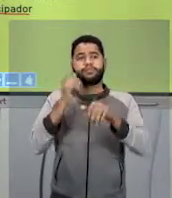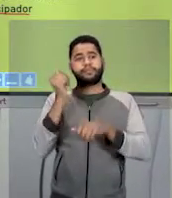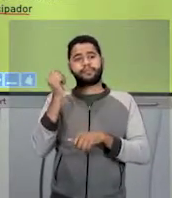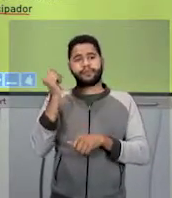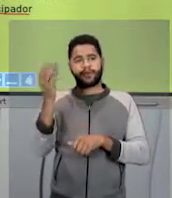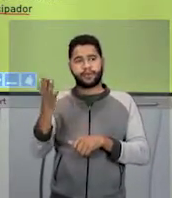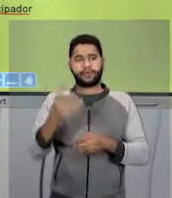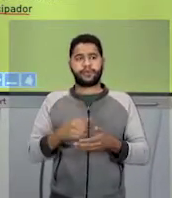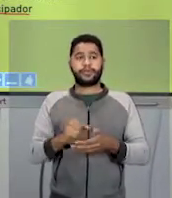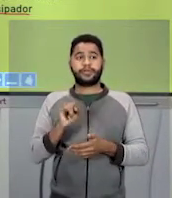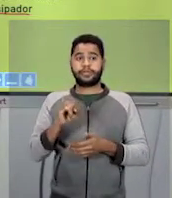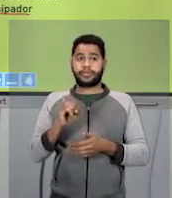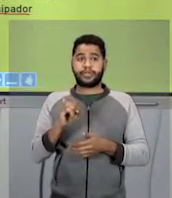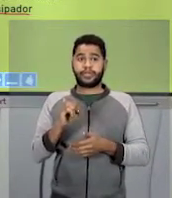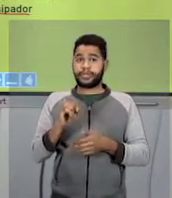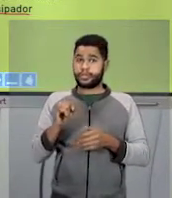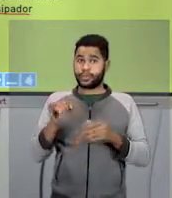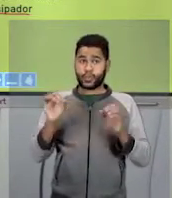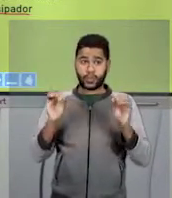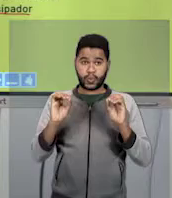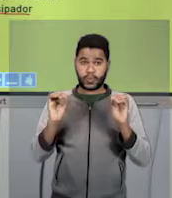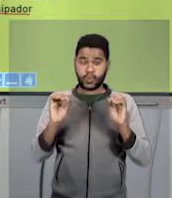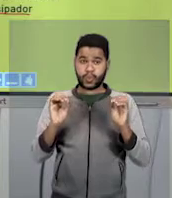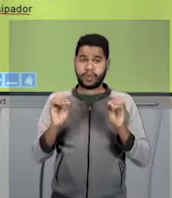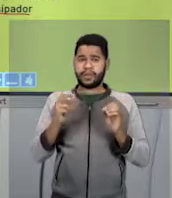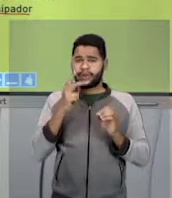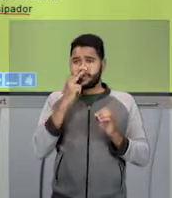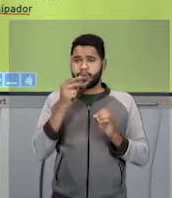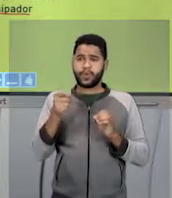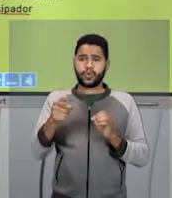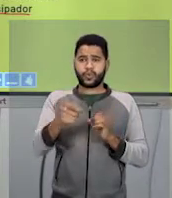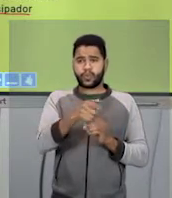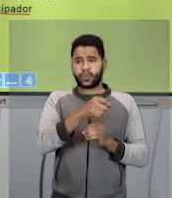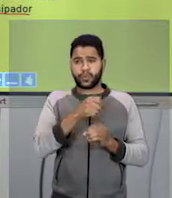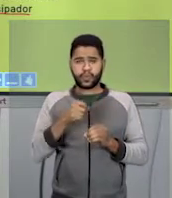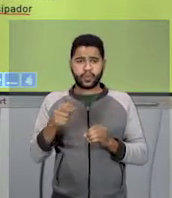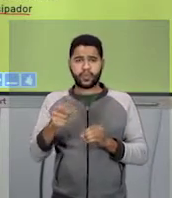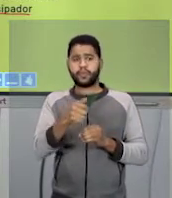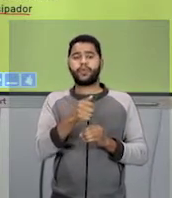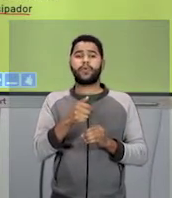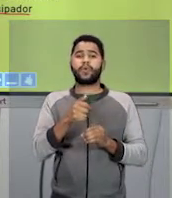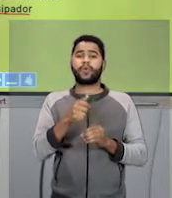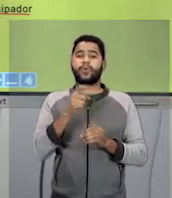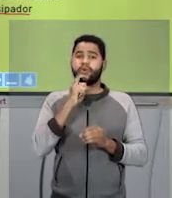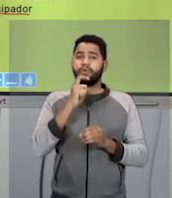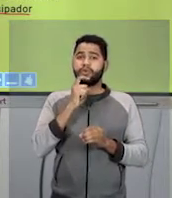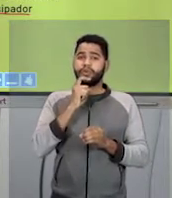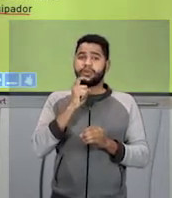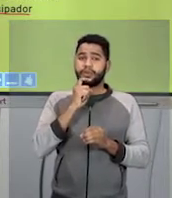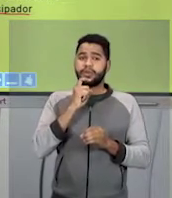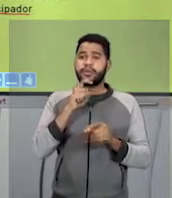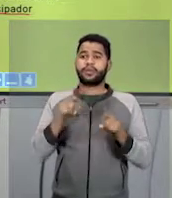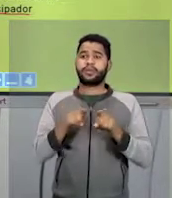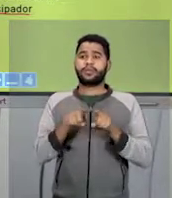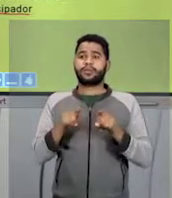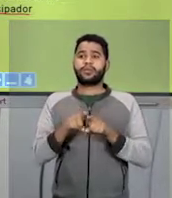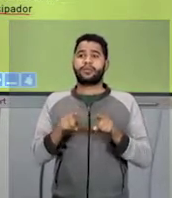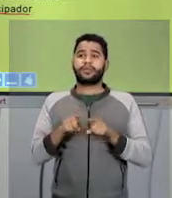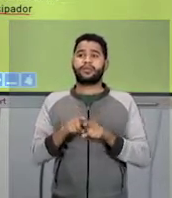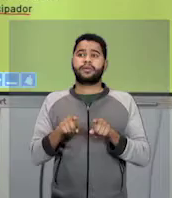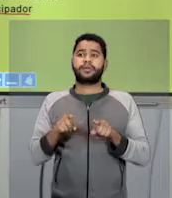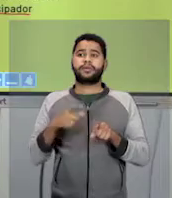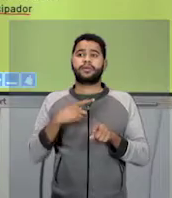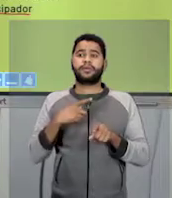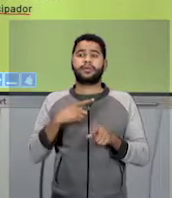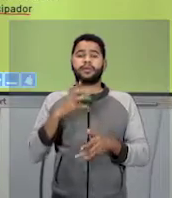fora. Se você não deixa espaço, um pouco que seja atrás dessa geladeira, entre ela e a parede, você dá